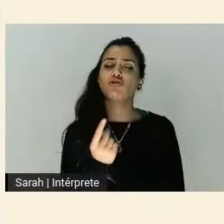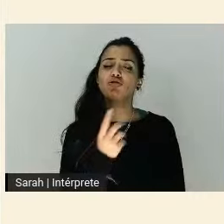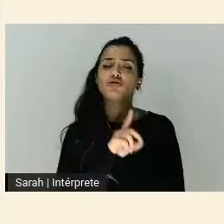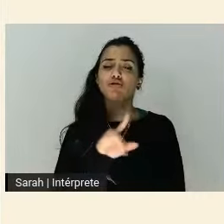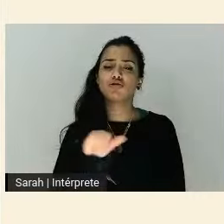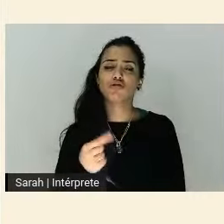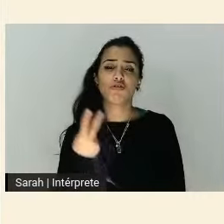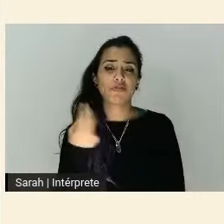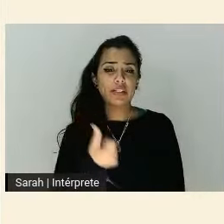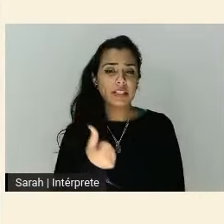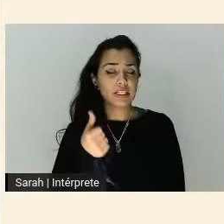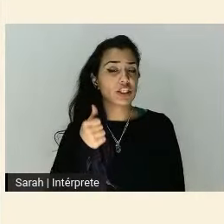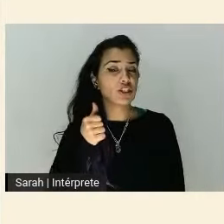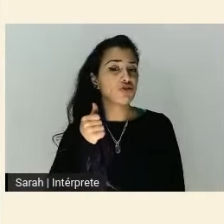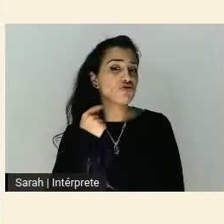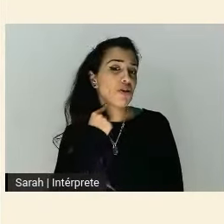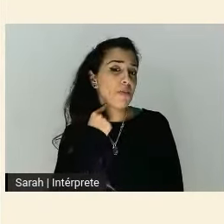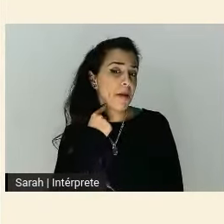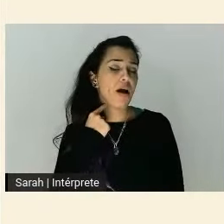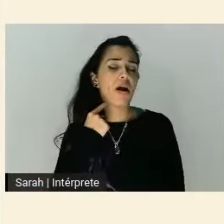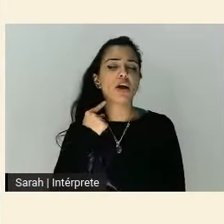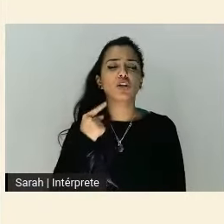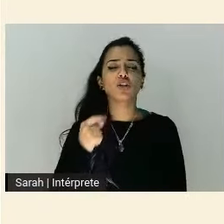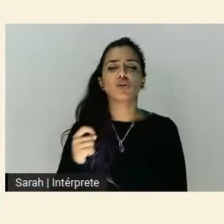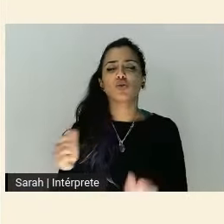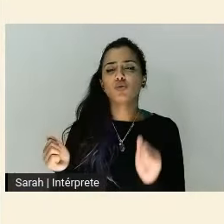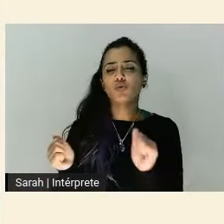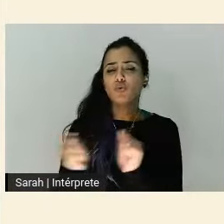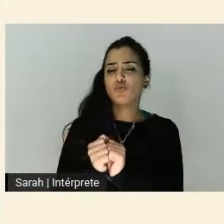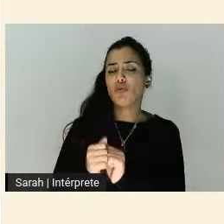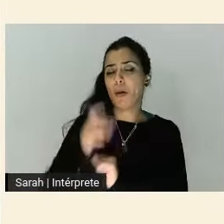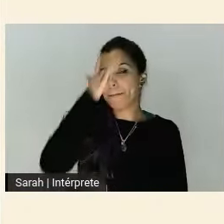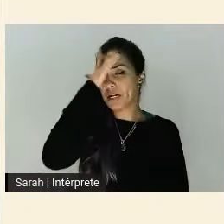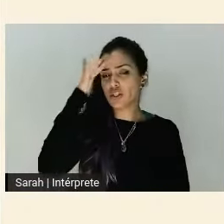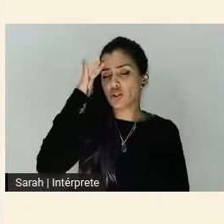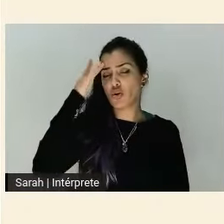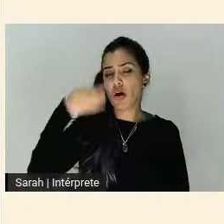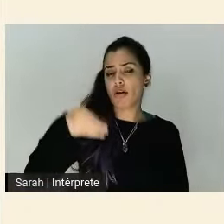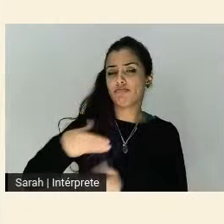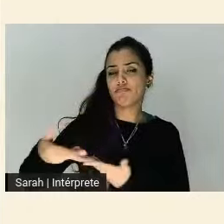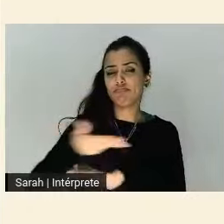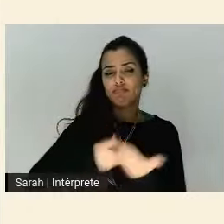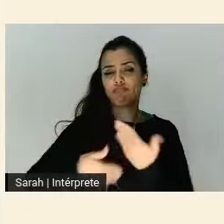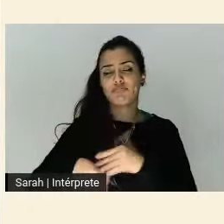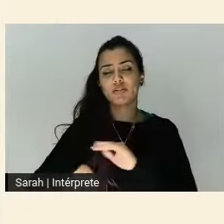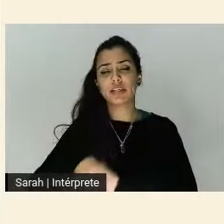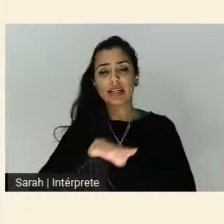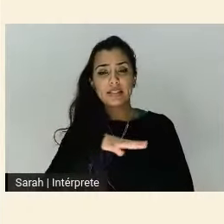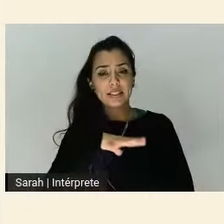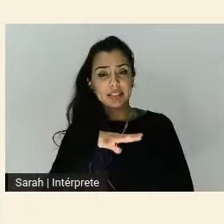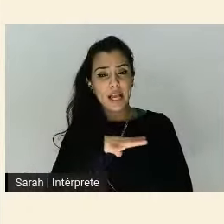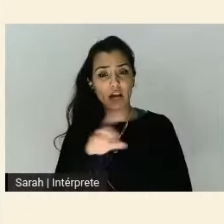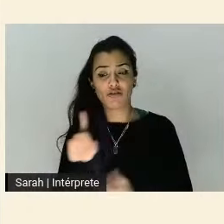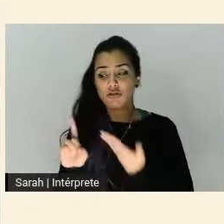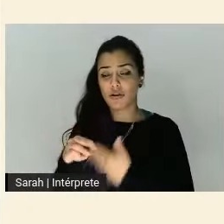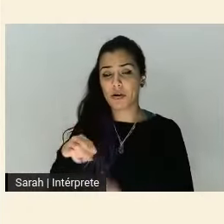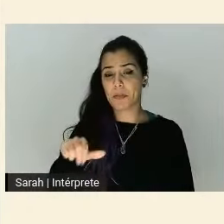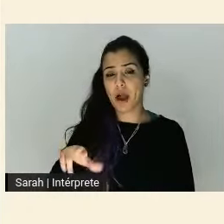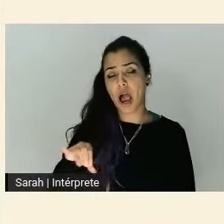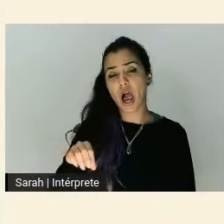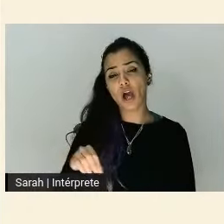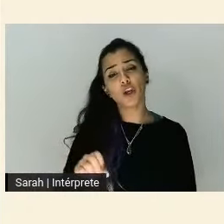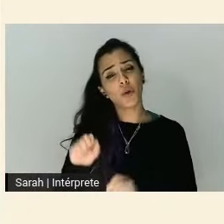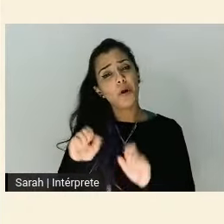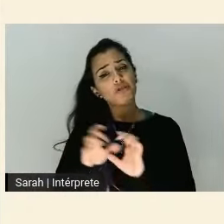uma noitada com a gente modernizante da cidade, onde Mário pôde conversar sobre as preocupações da